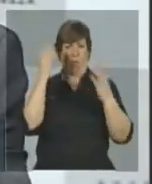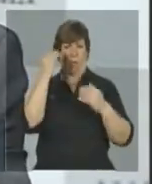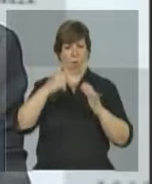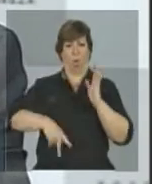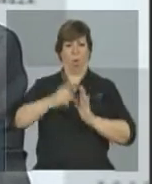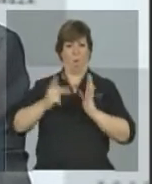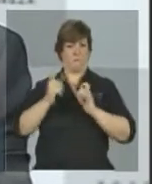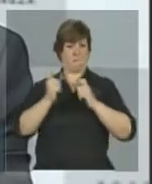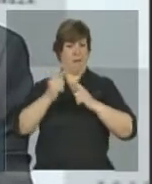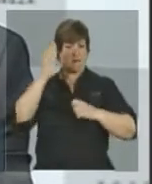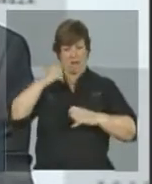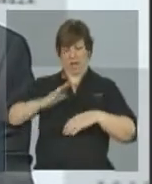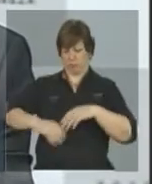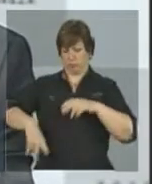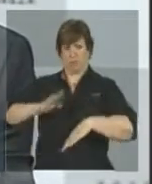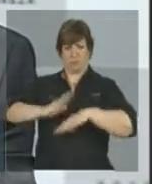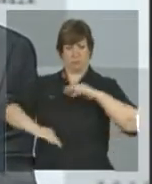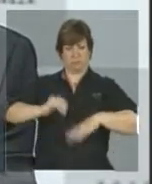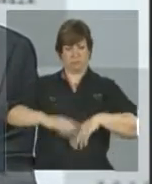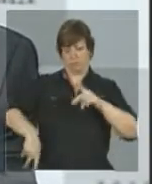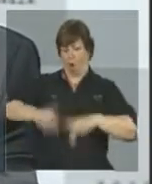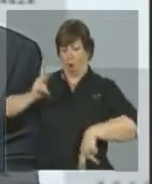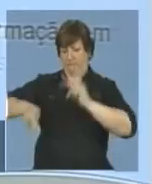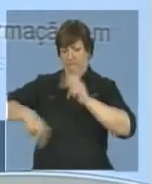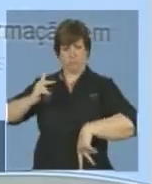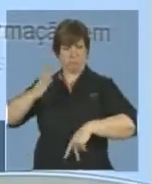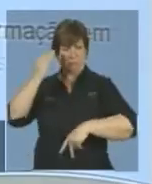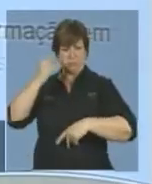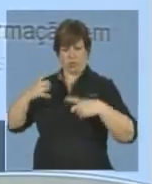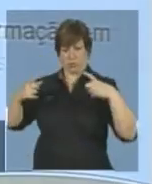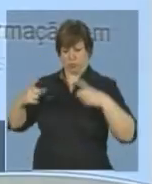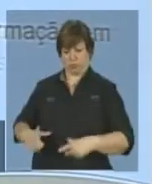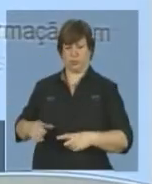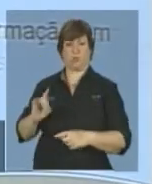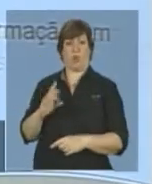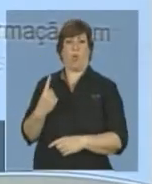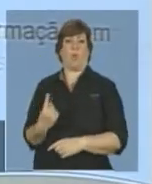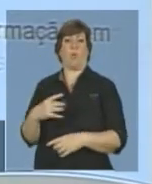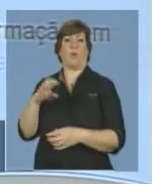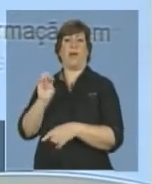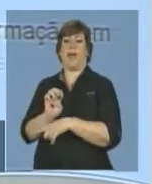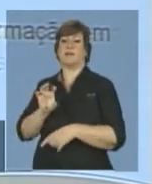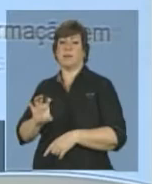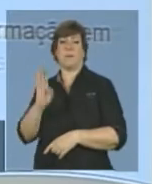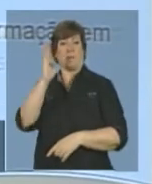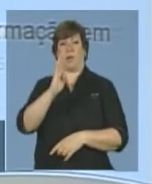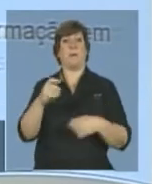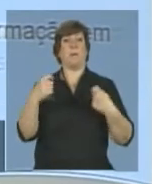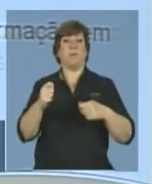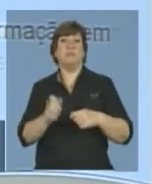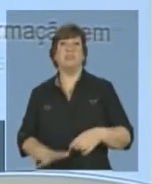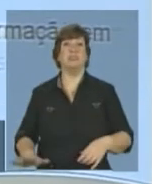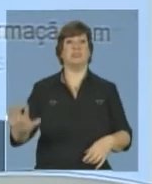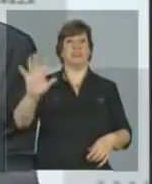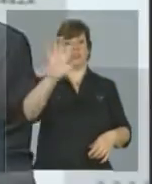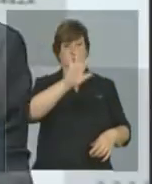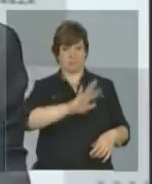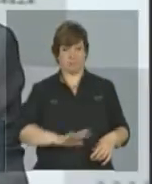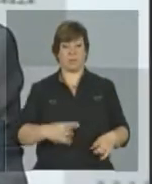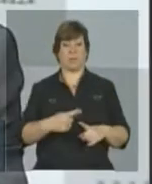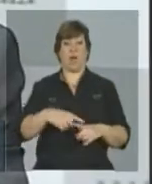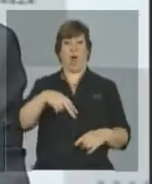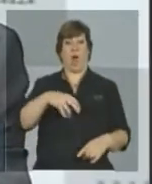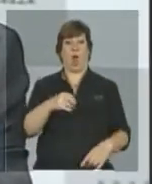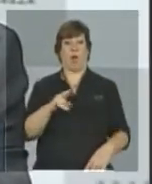e sudeste do Brasil, mas nós temos que conseguir progressivamente ampliando a capacidade de atendimento desses pacientes na região